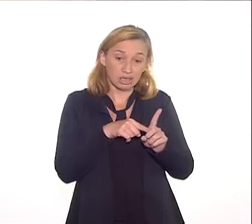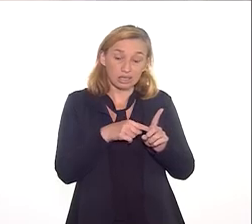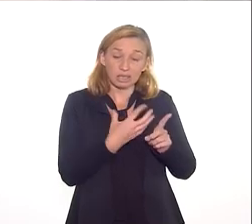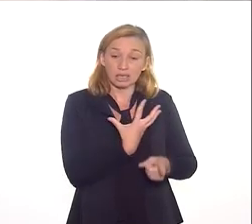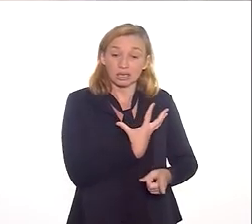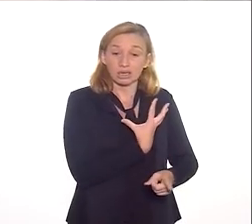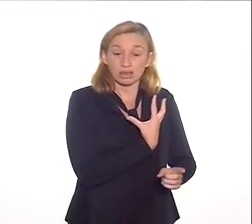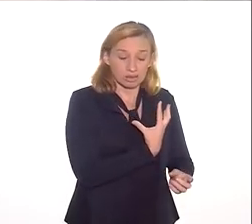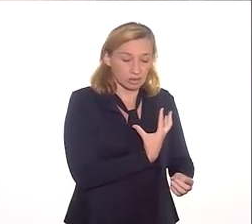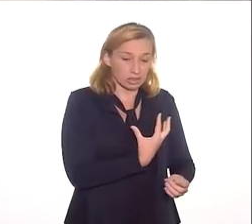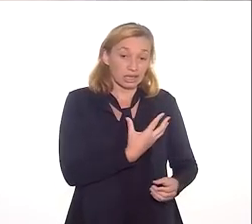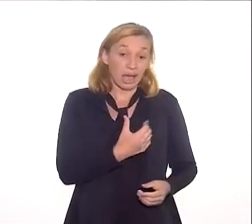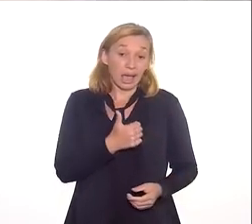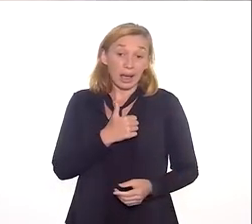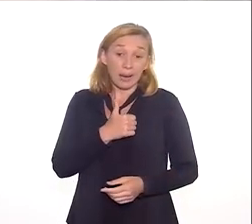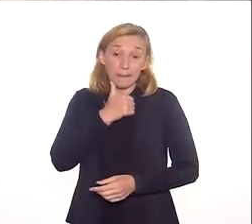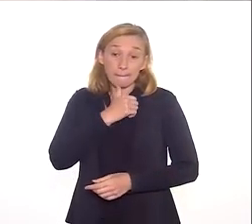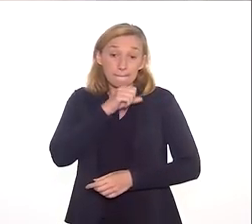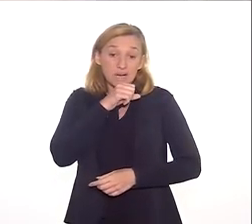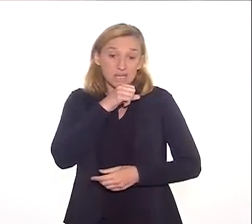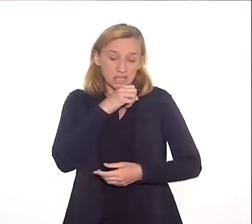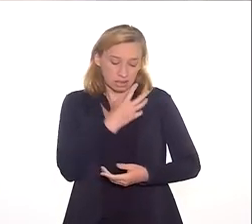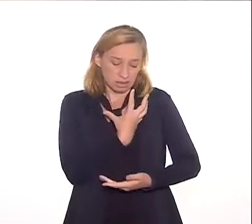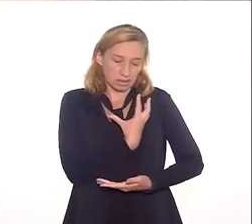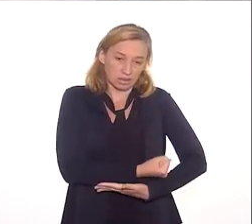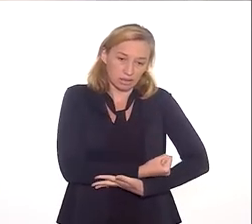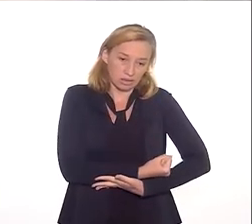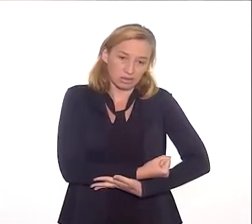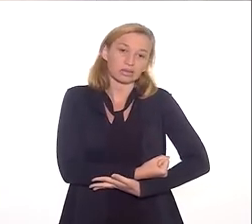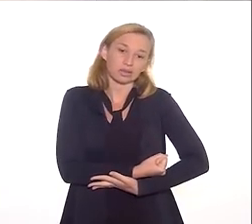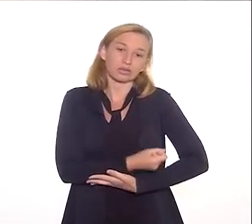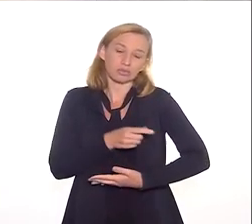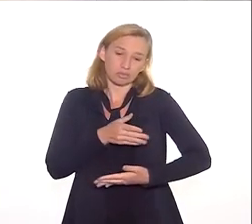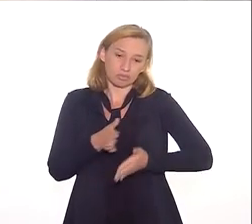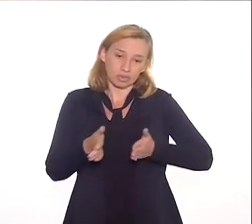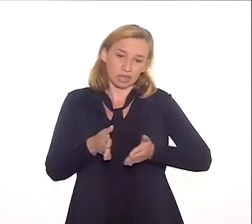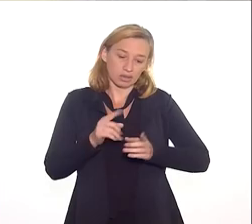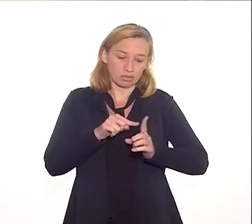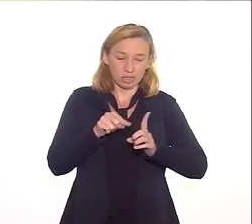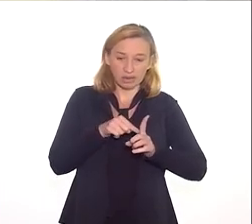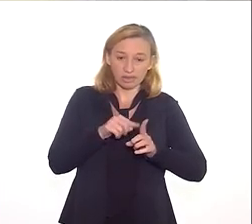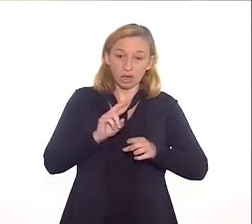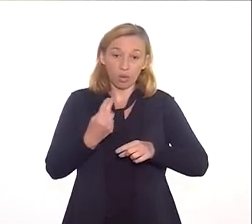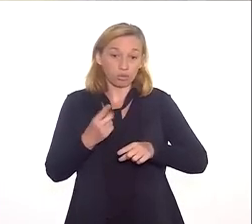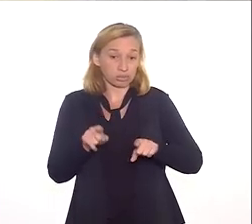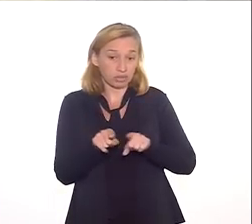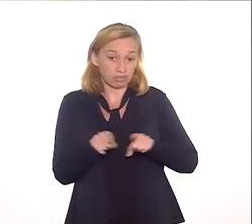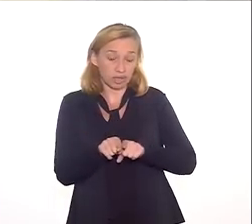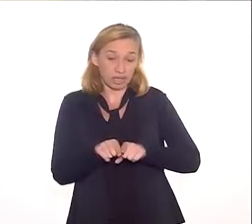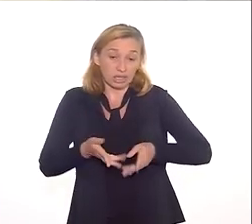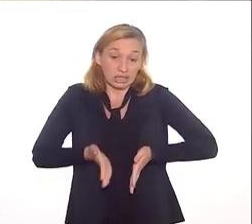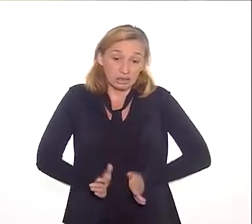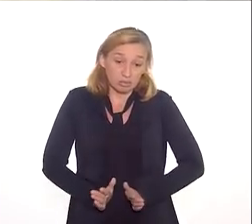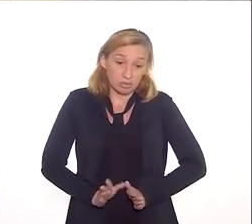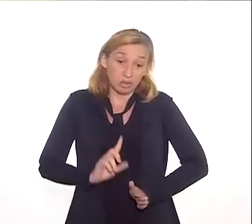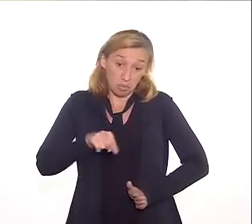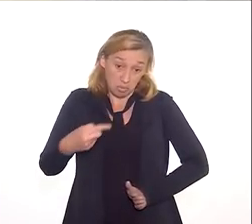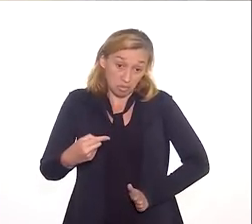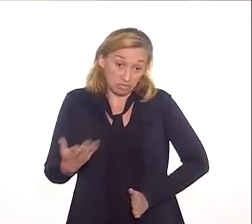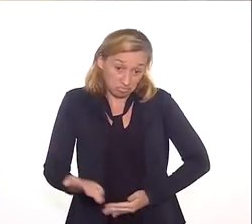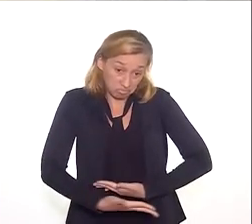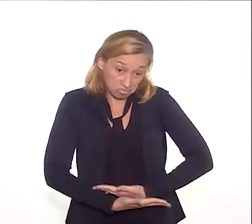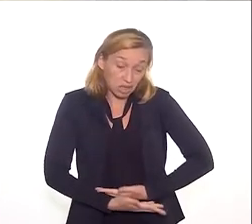o seu feto, a gente chama de transmissão vertical, né? Quando ela acontece durante a própria gravidez, mas também ela pode acontecer assim que o